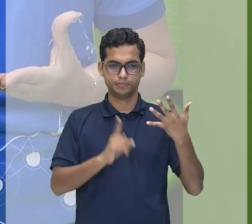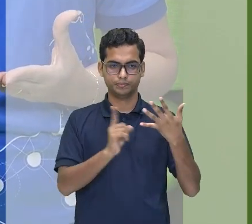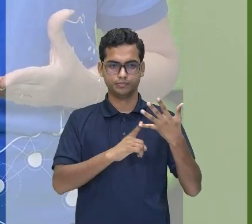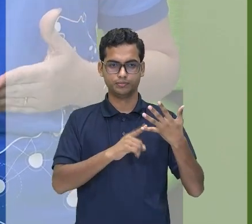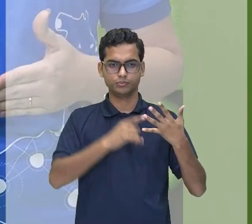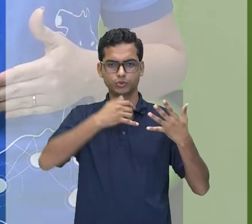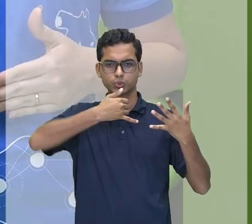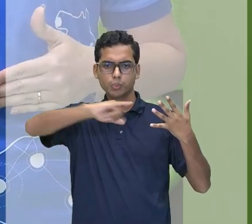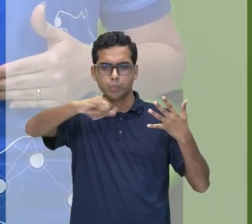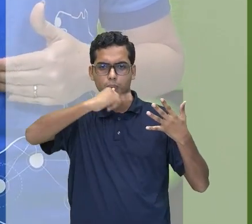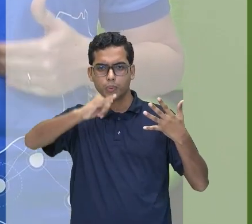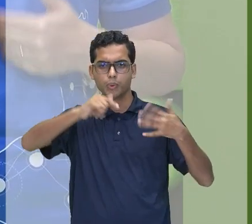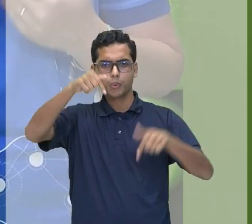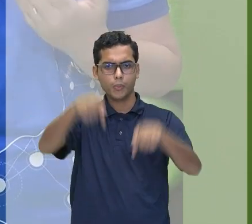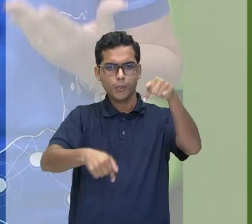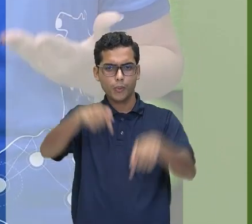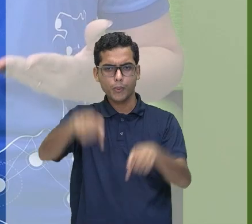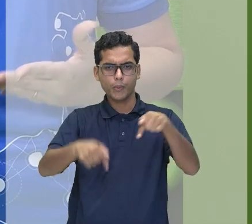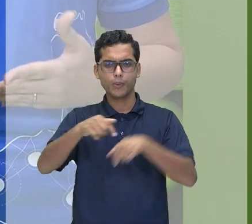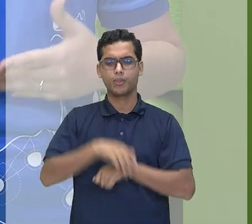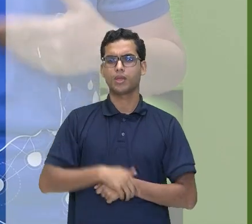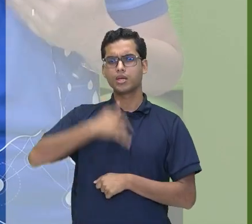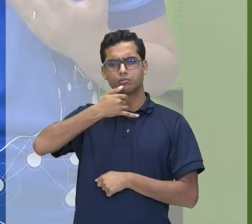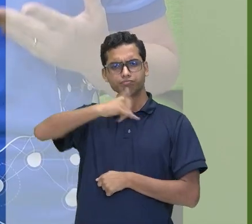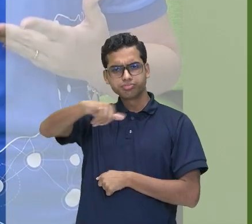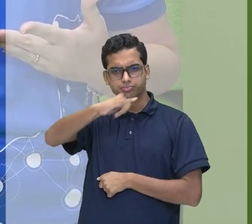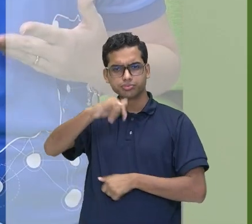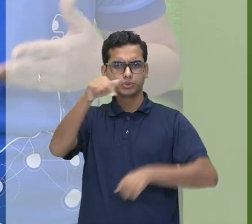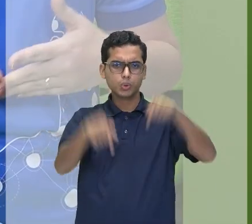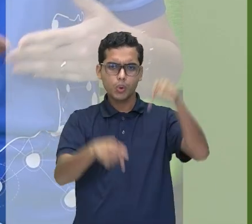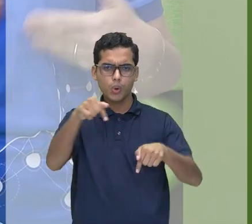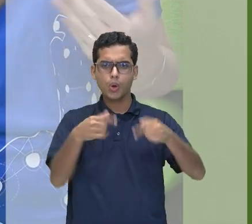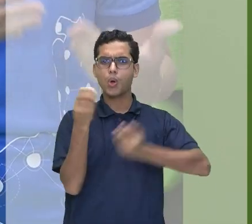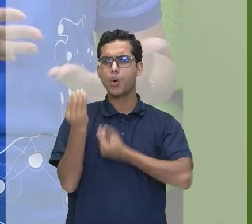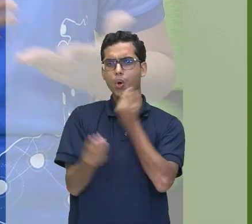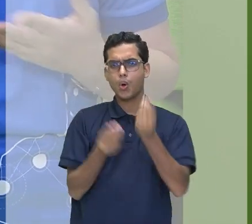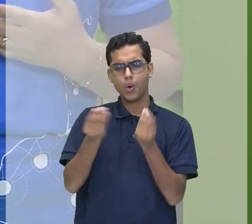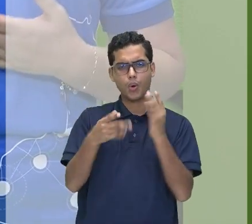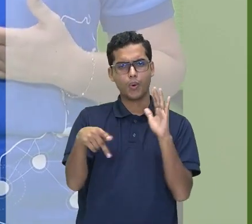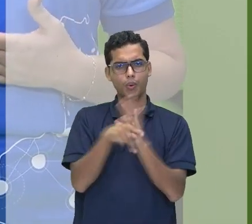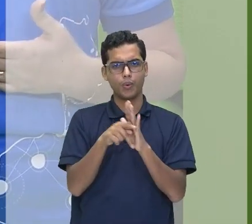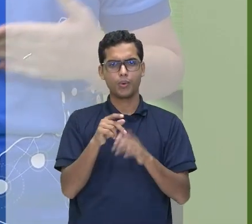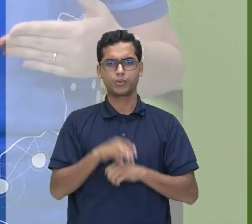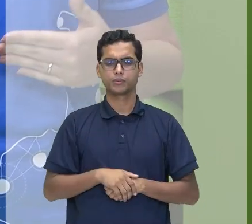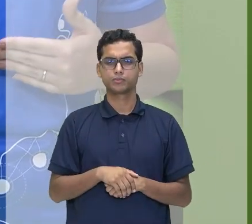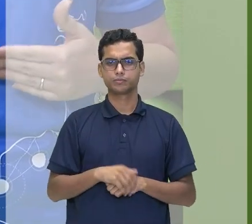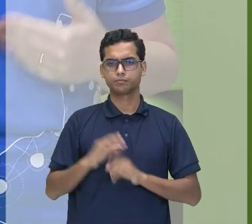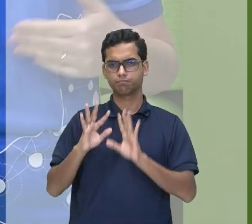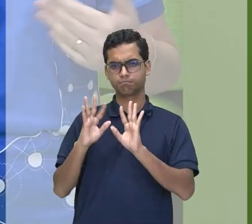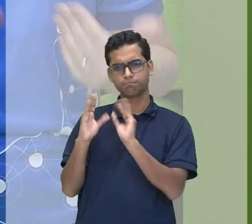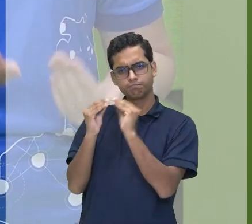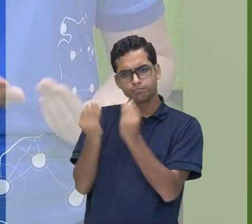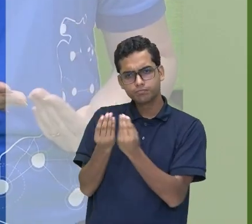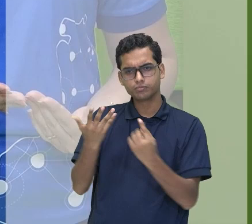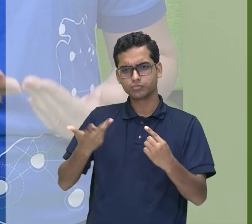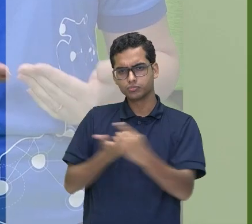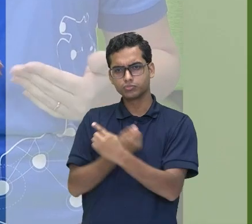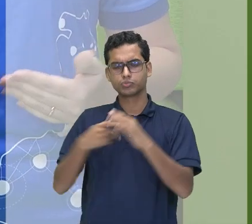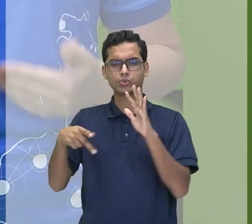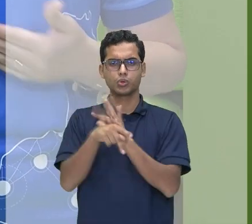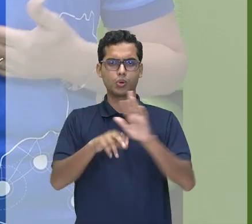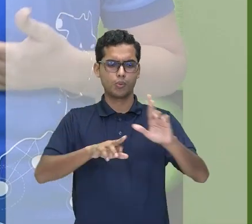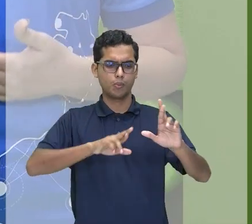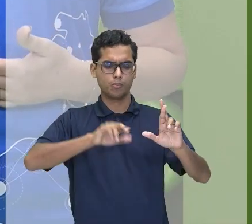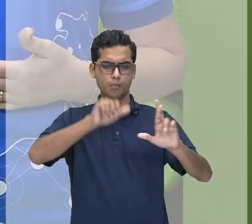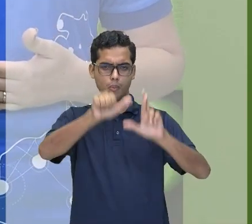energia química, ela vem sendo aí, né, através do composto ou dos compostos, né, de reações